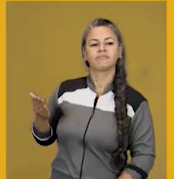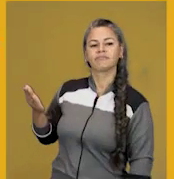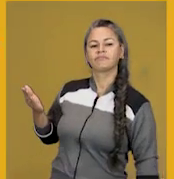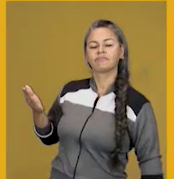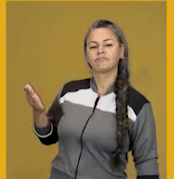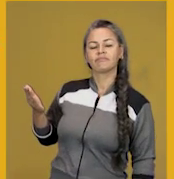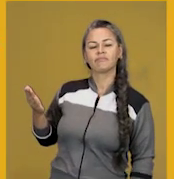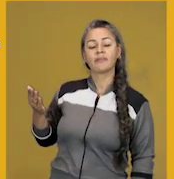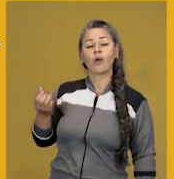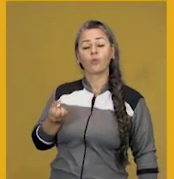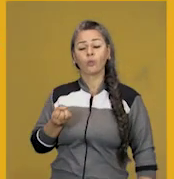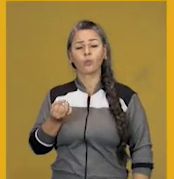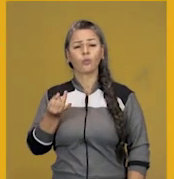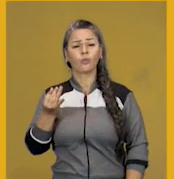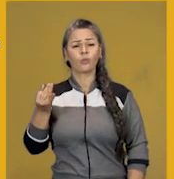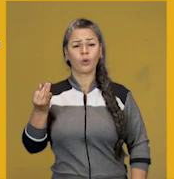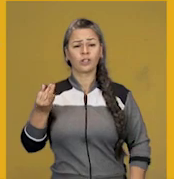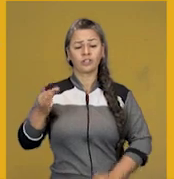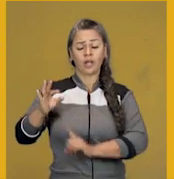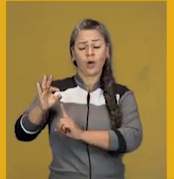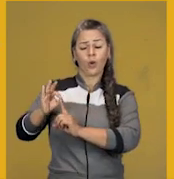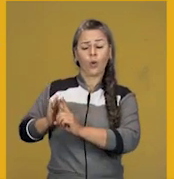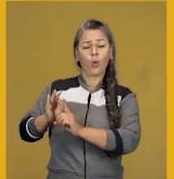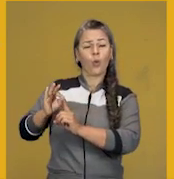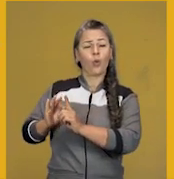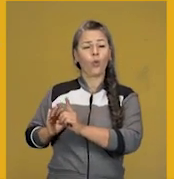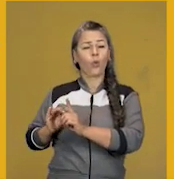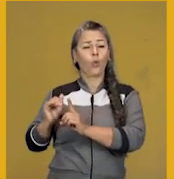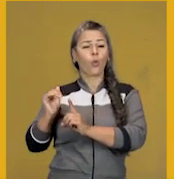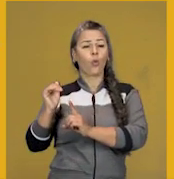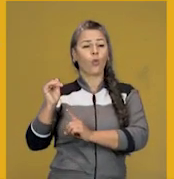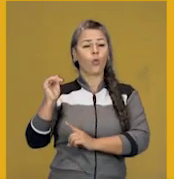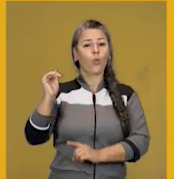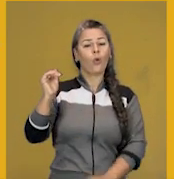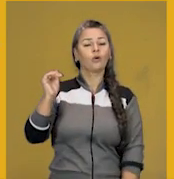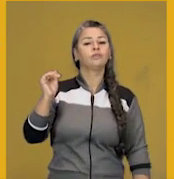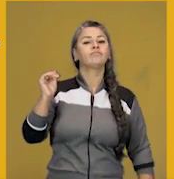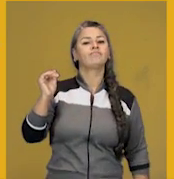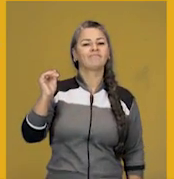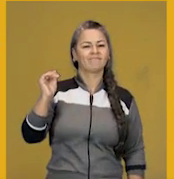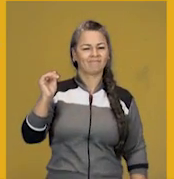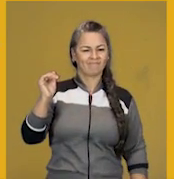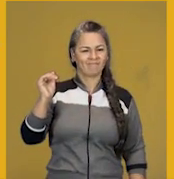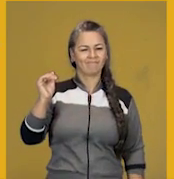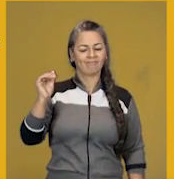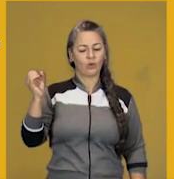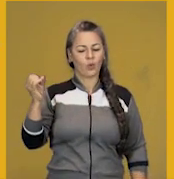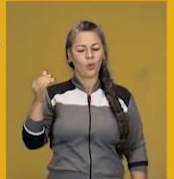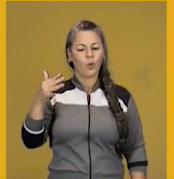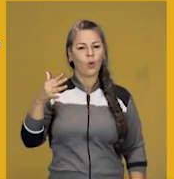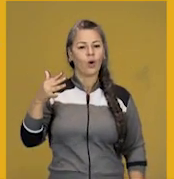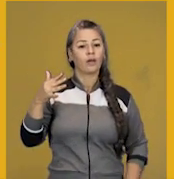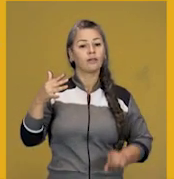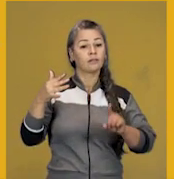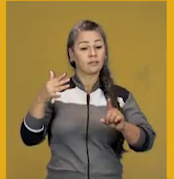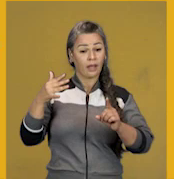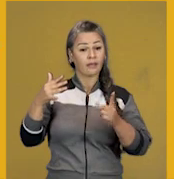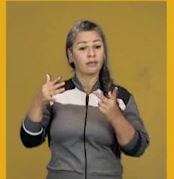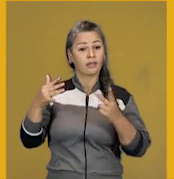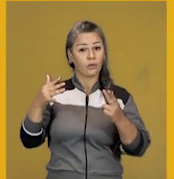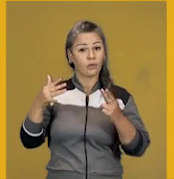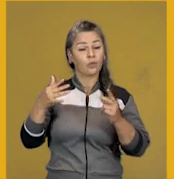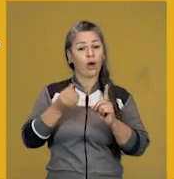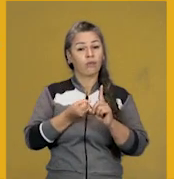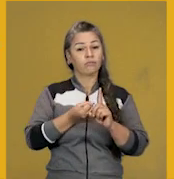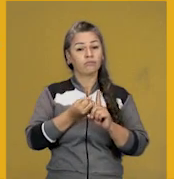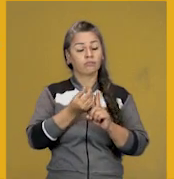calor cedida tem que ser idêntica à quantidade de calor absorvida. Por